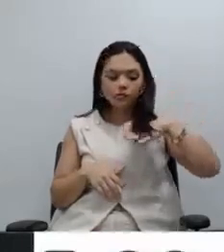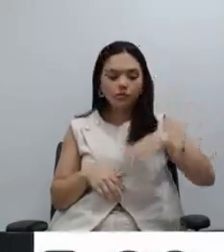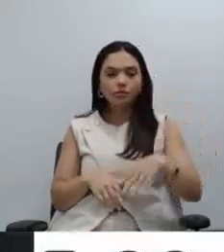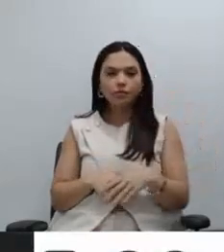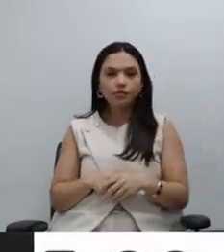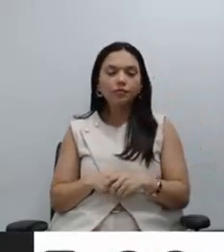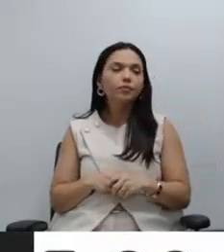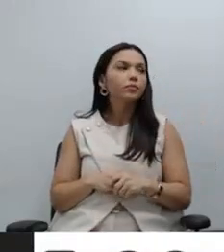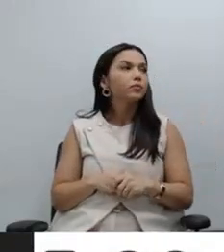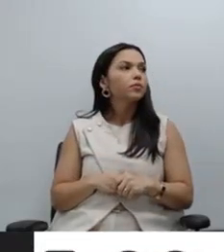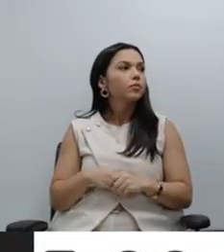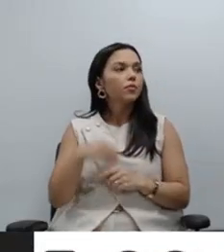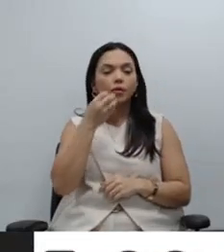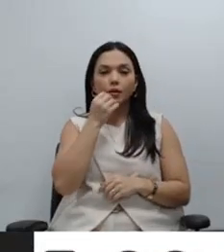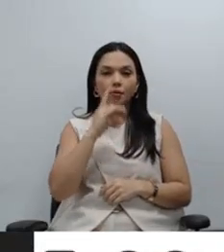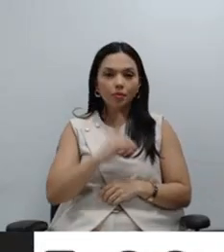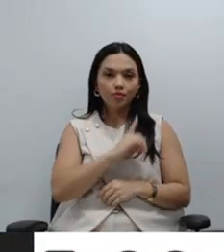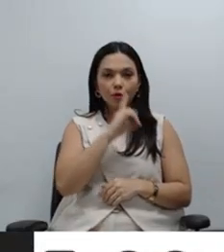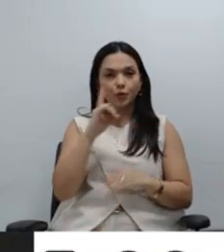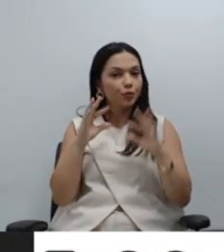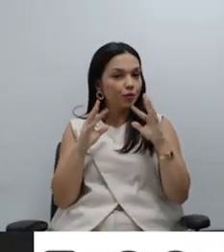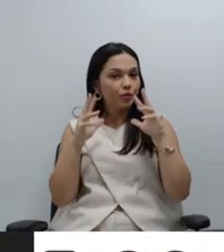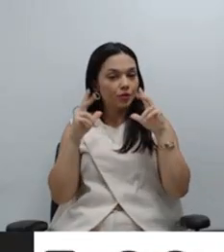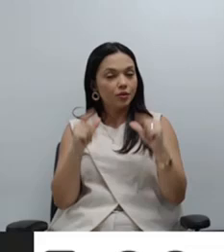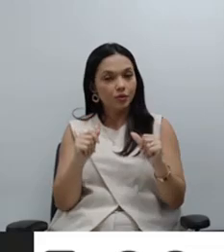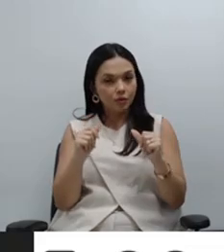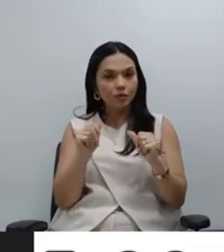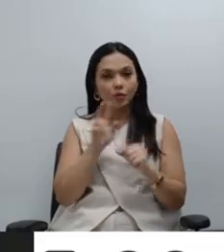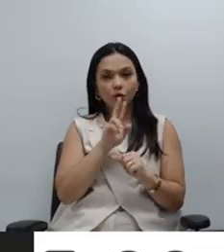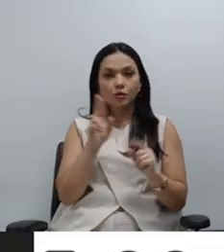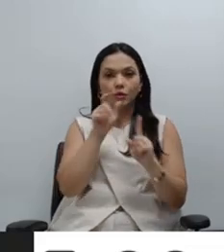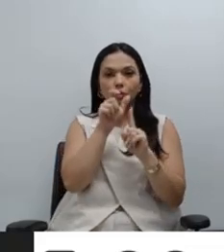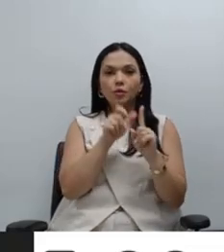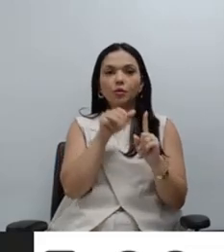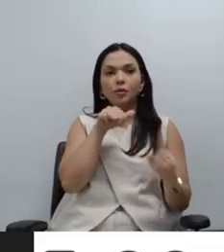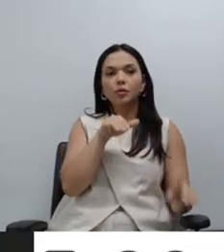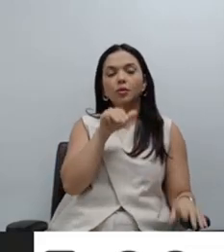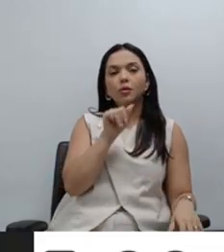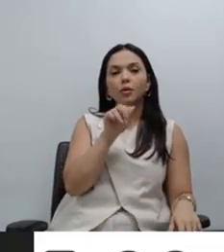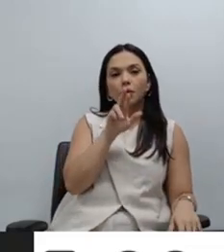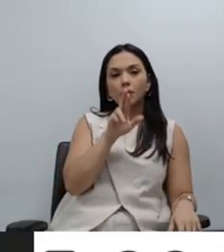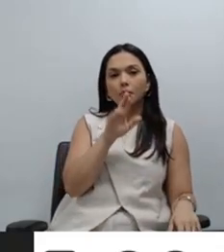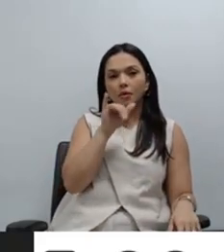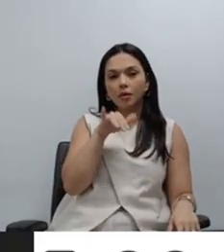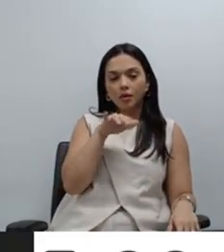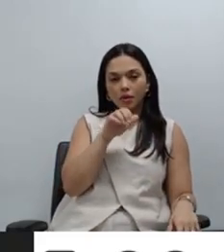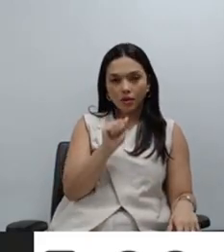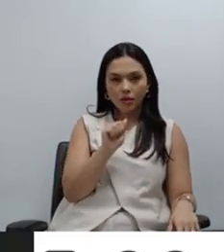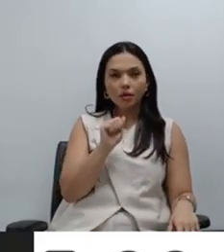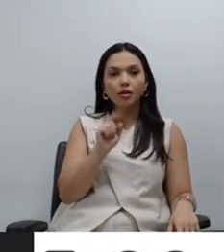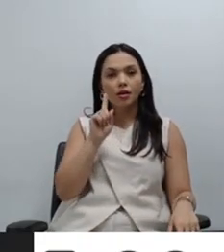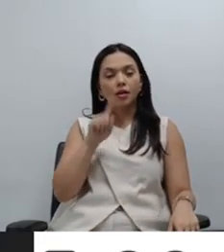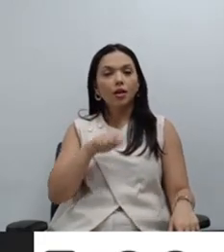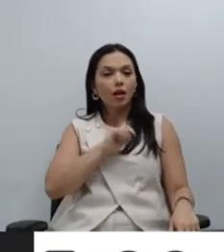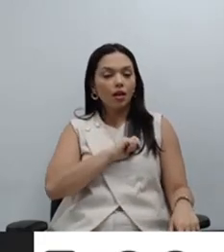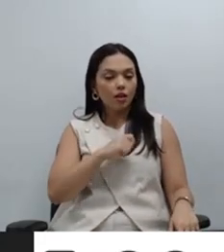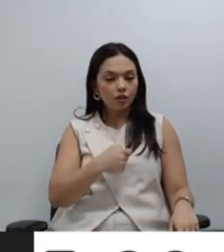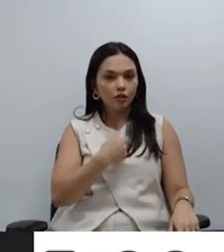Bom dia a todos, todas e todos. Meu nome é Marina, sou agente de defensoria, psicóloga